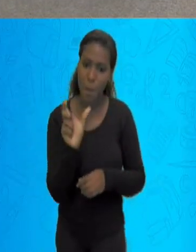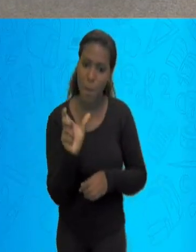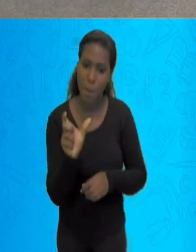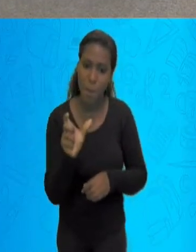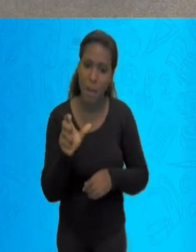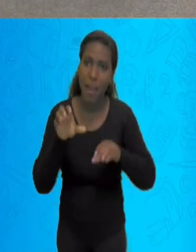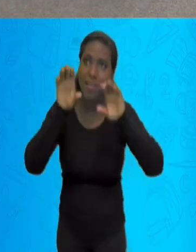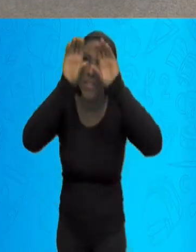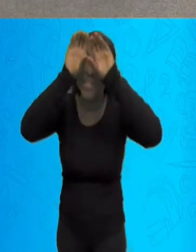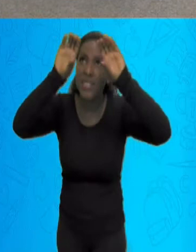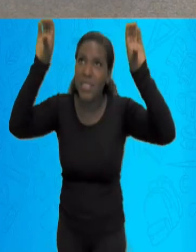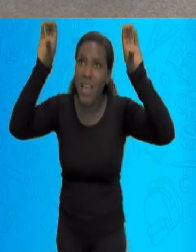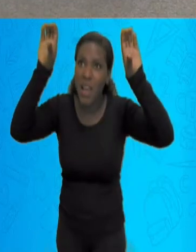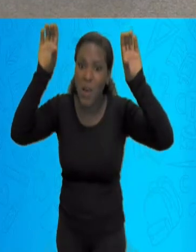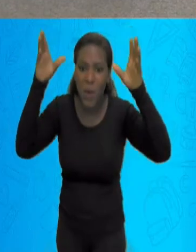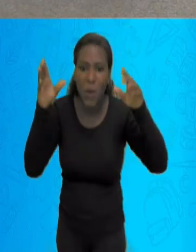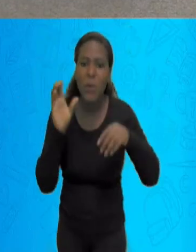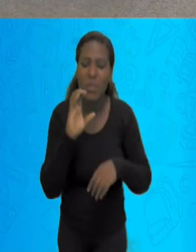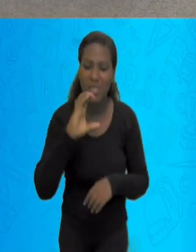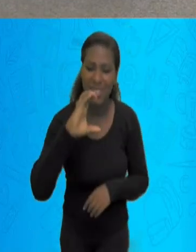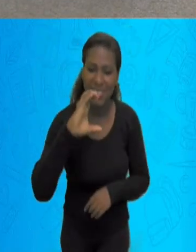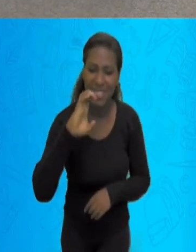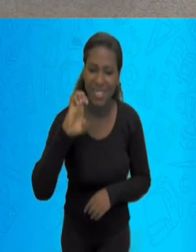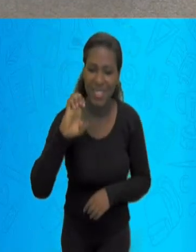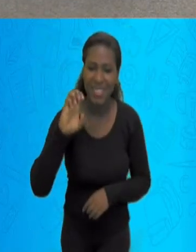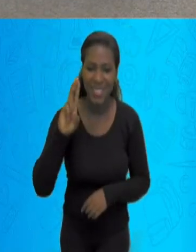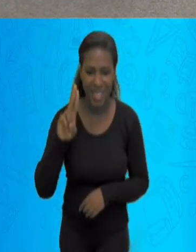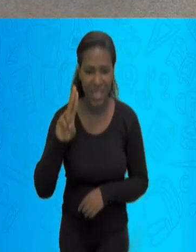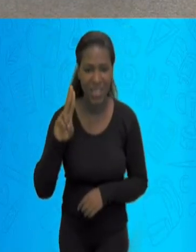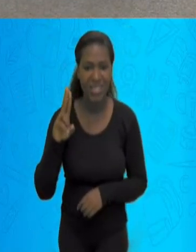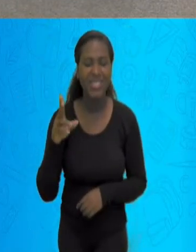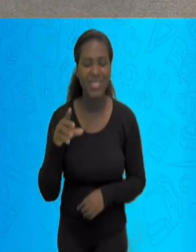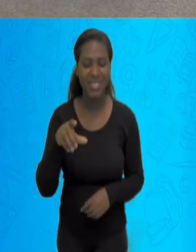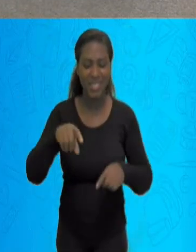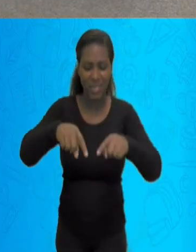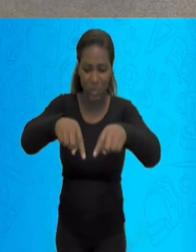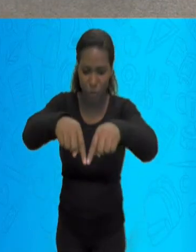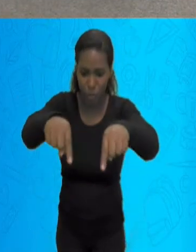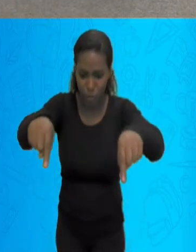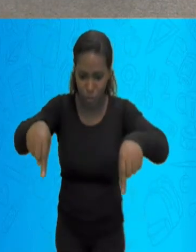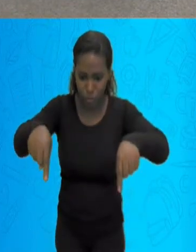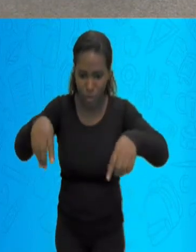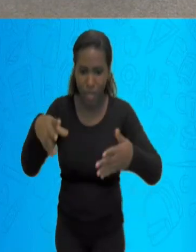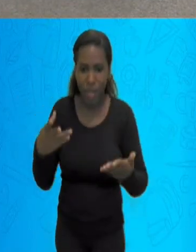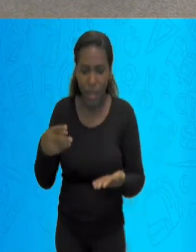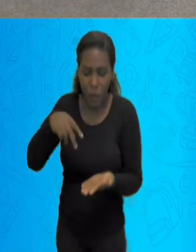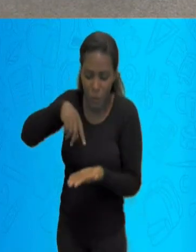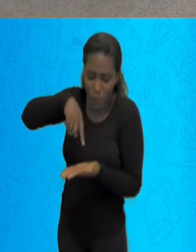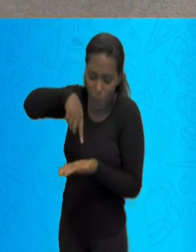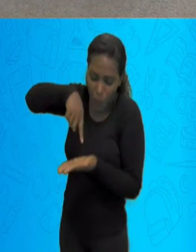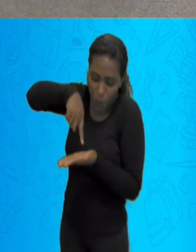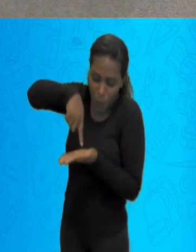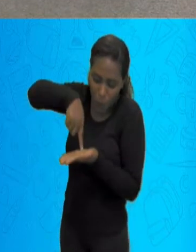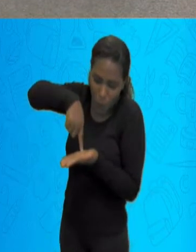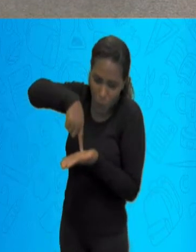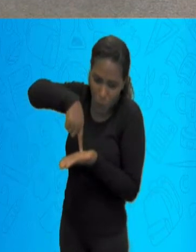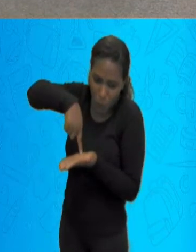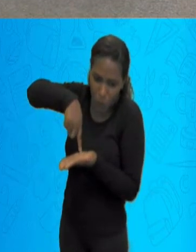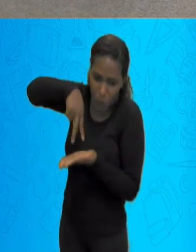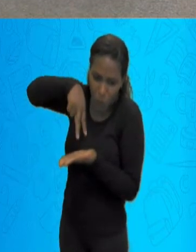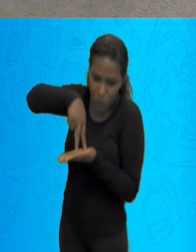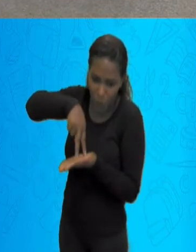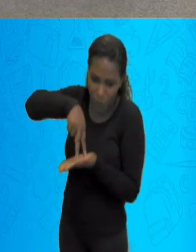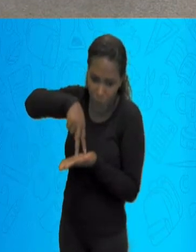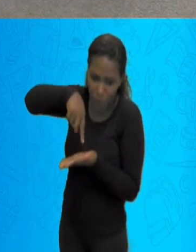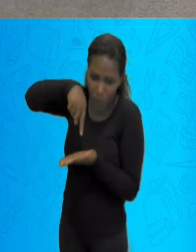brinca com os amigos, pulando os quadradinhos ou os retângulos. E todo mundo conhece essa brincadeira, já